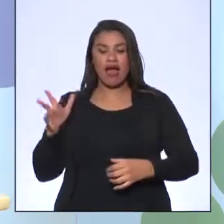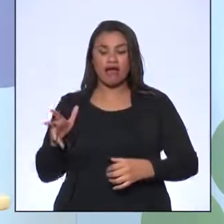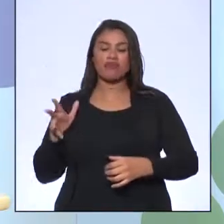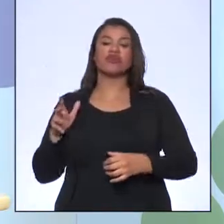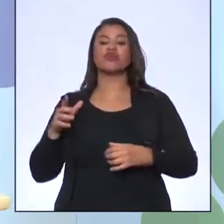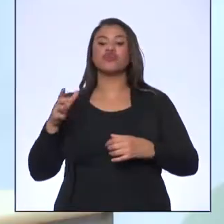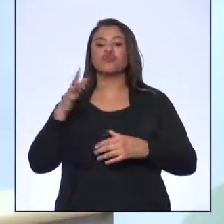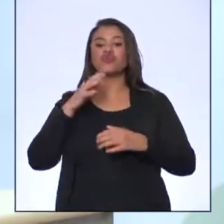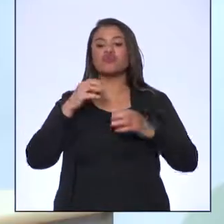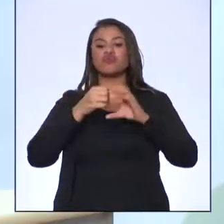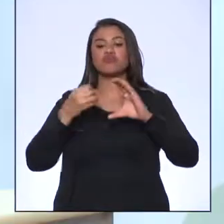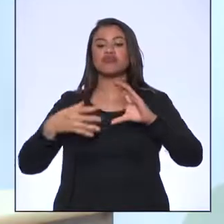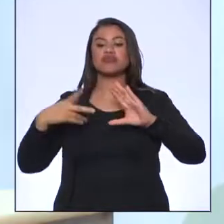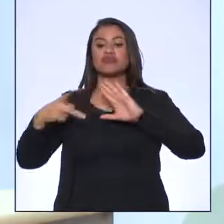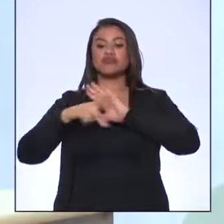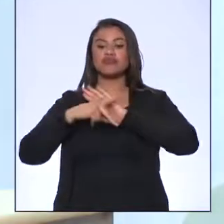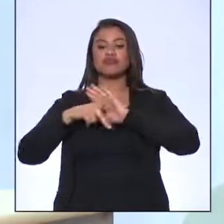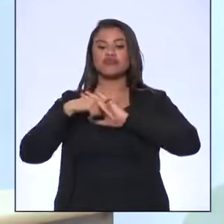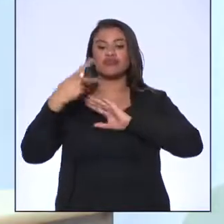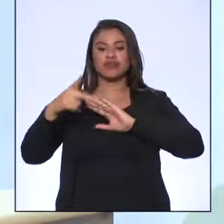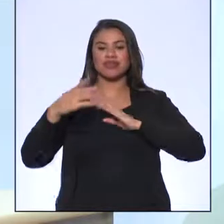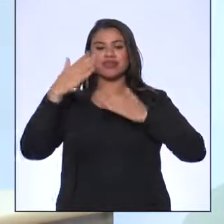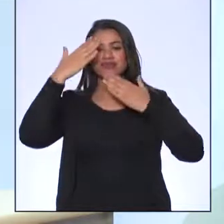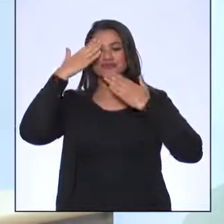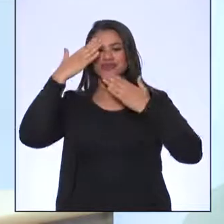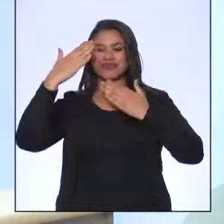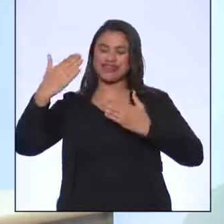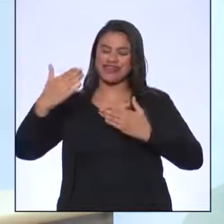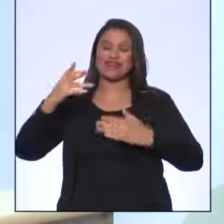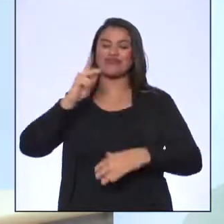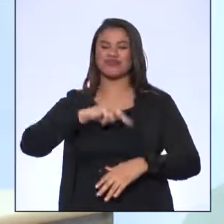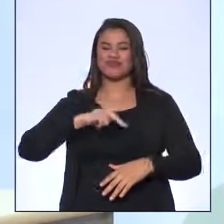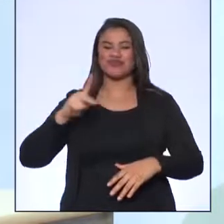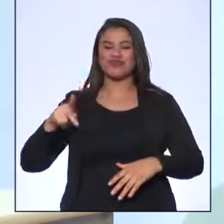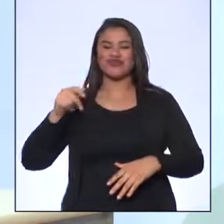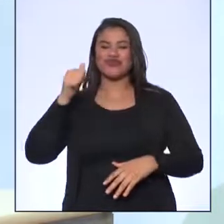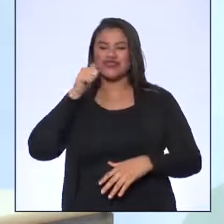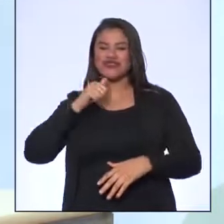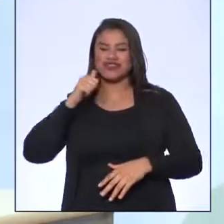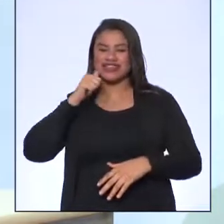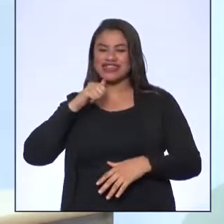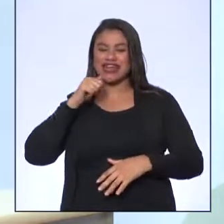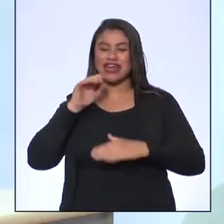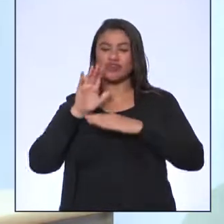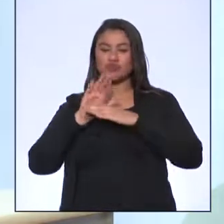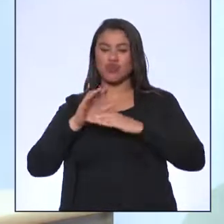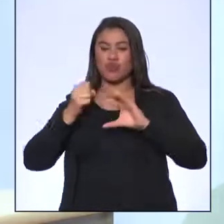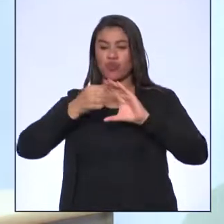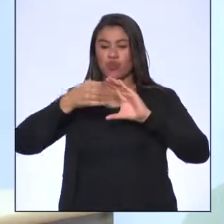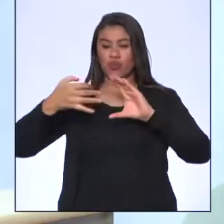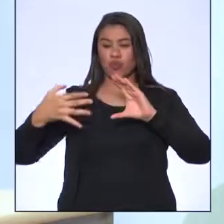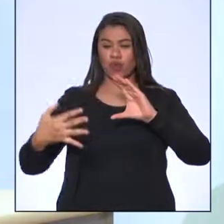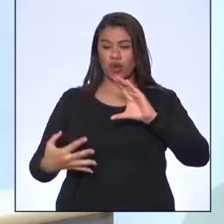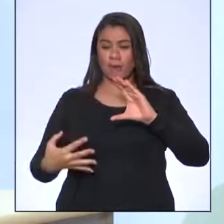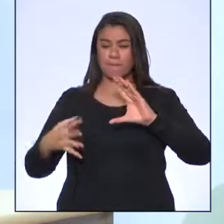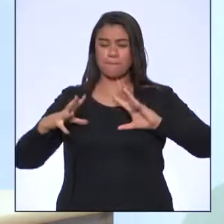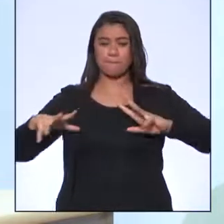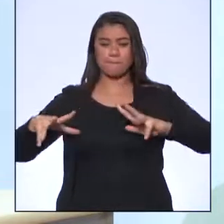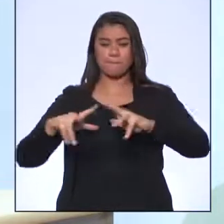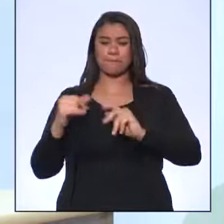professora? Obrigada, Antônio, é isso mesmo, né? Professora Mariana trouxe uma caracterização geral